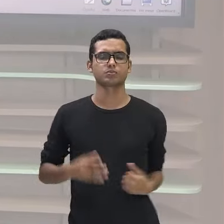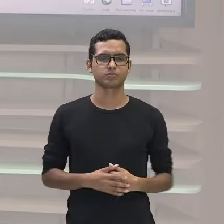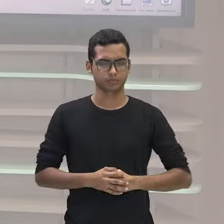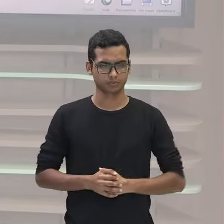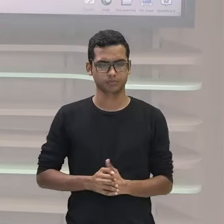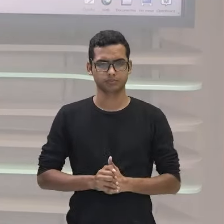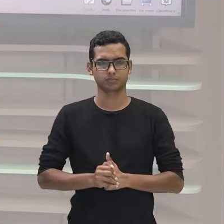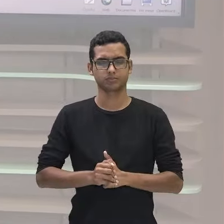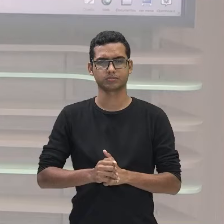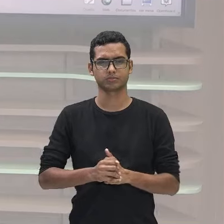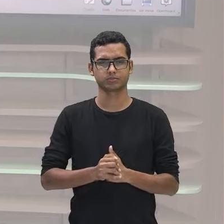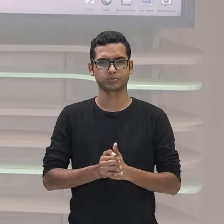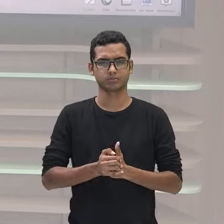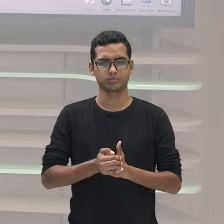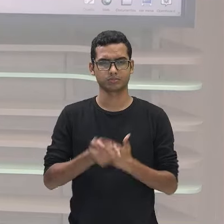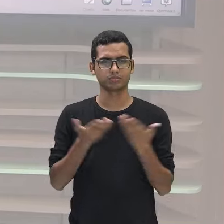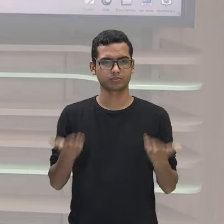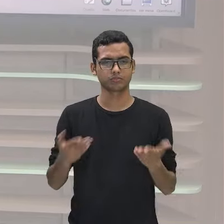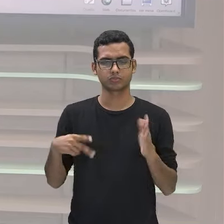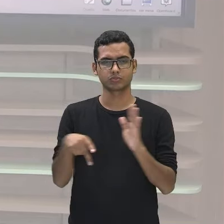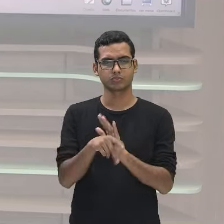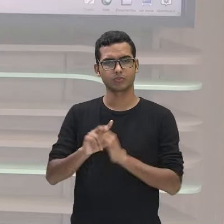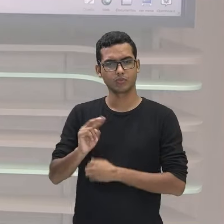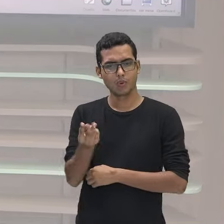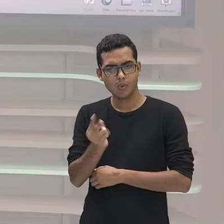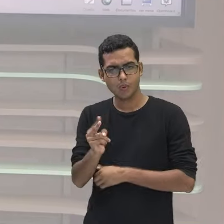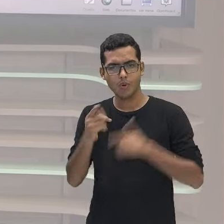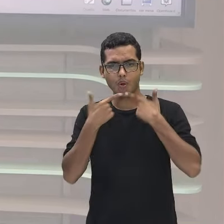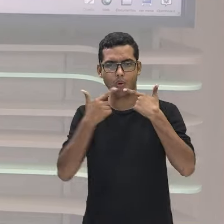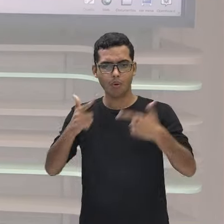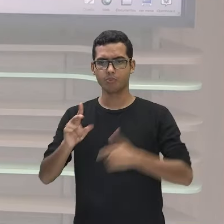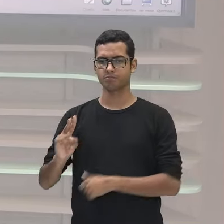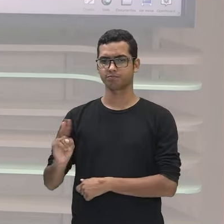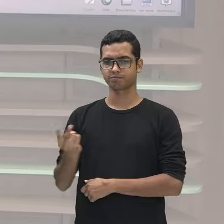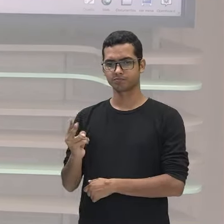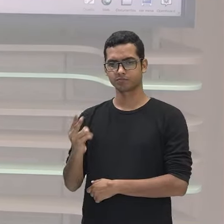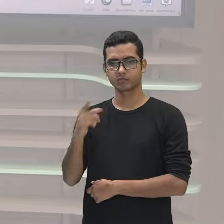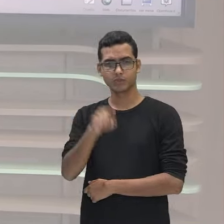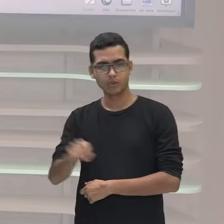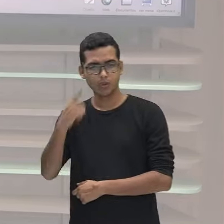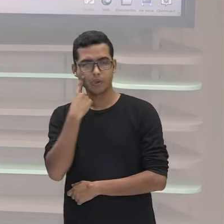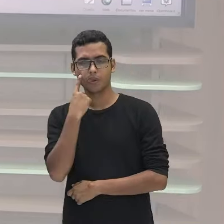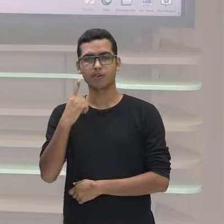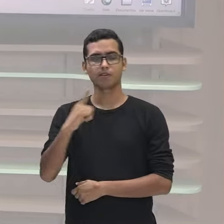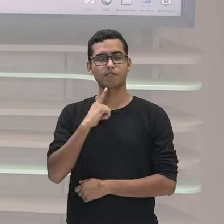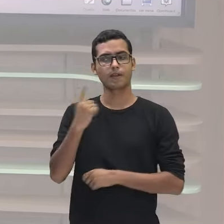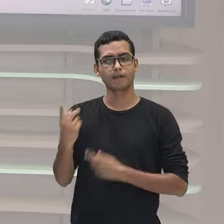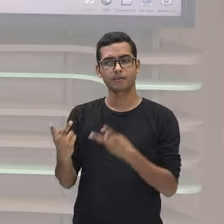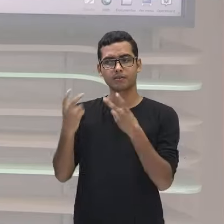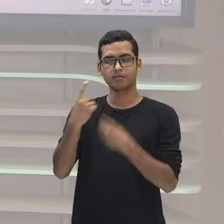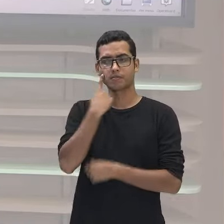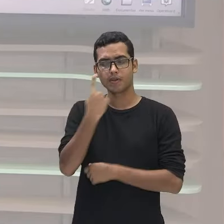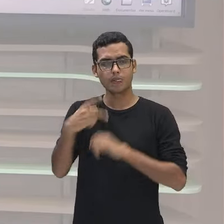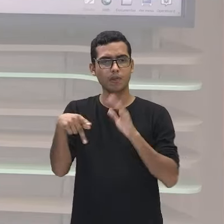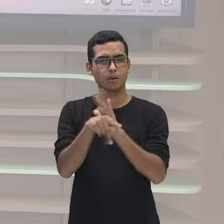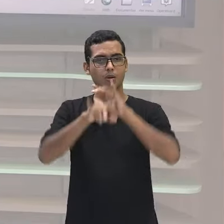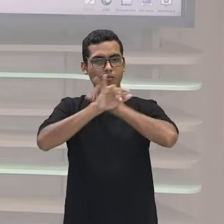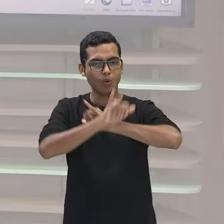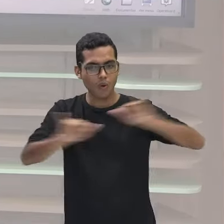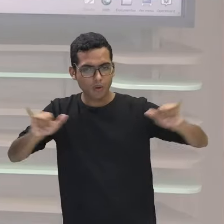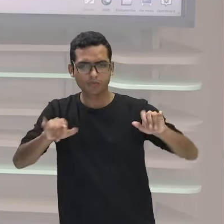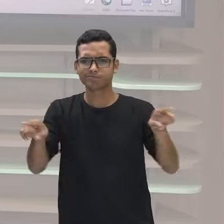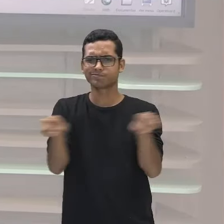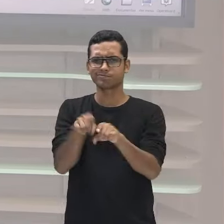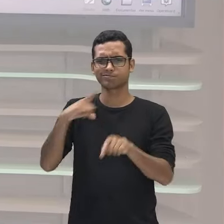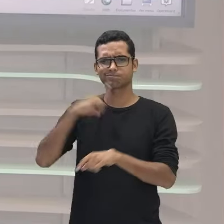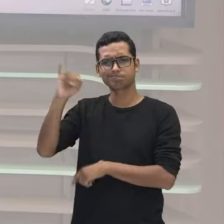com a linguagem verbal, a linguagem híbrida. Você vai encontrar muito em propagandas, que eles vão trazer imagens